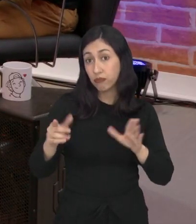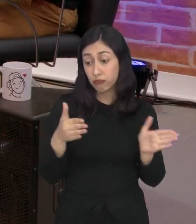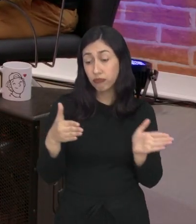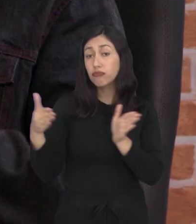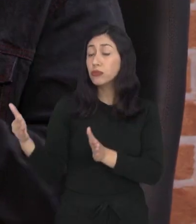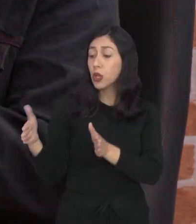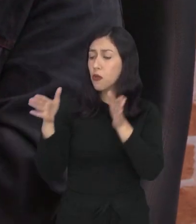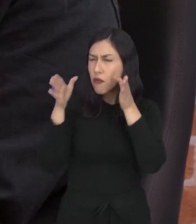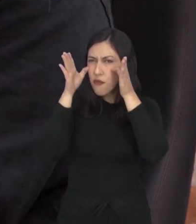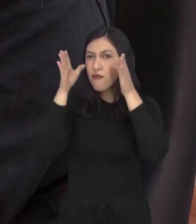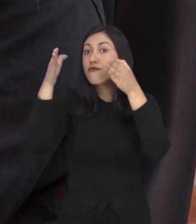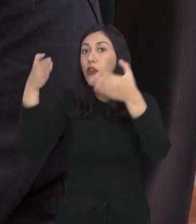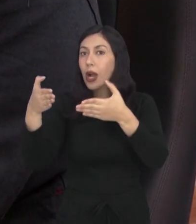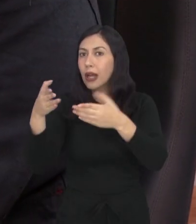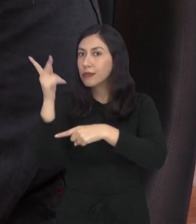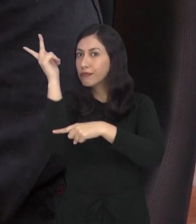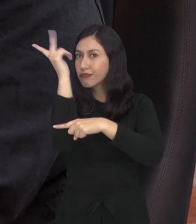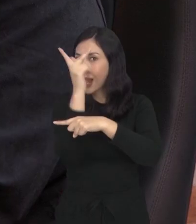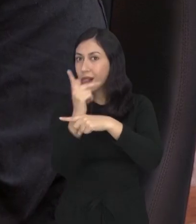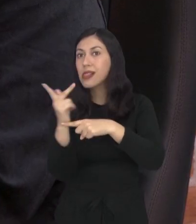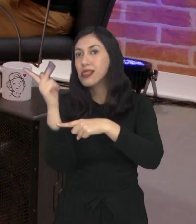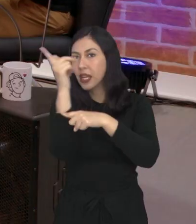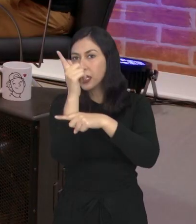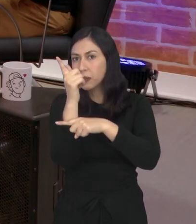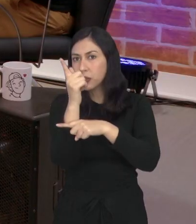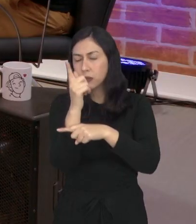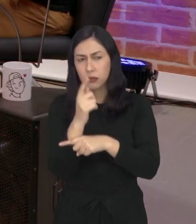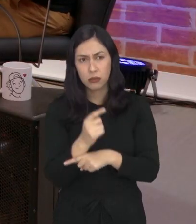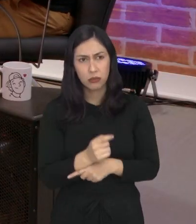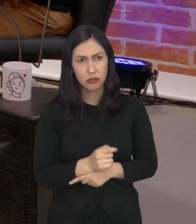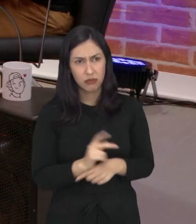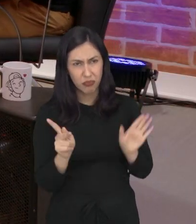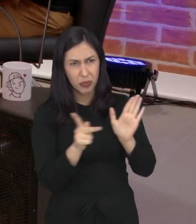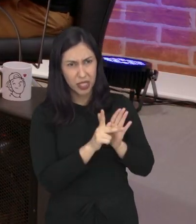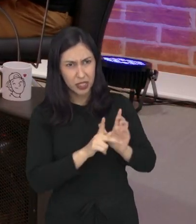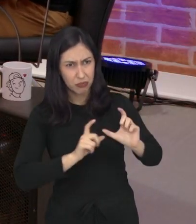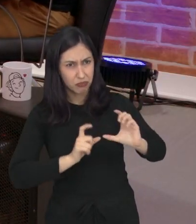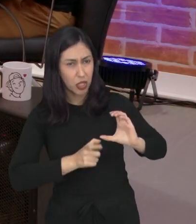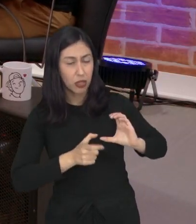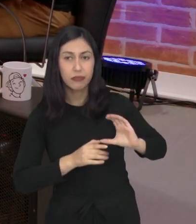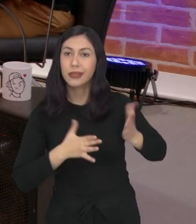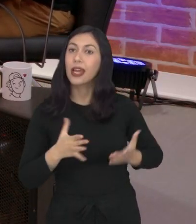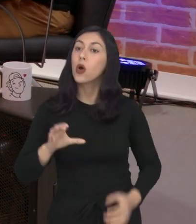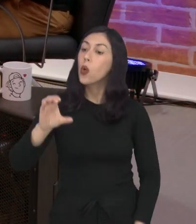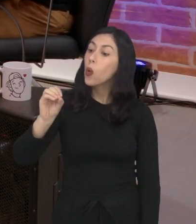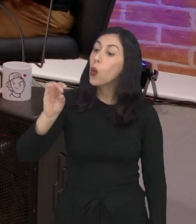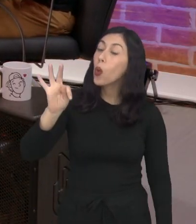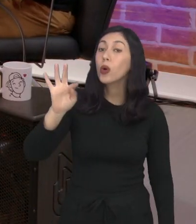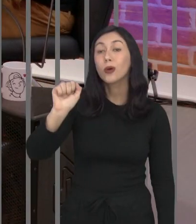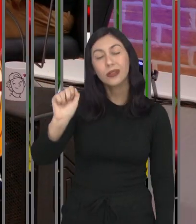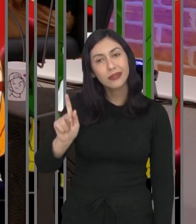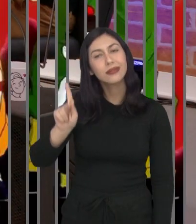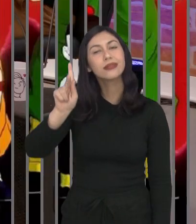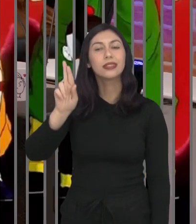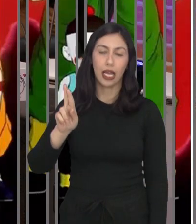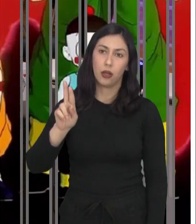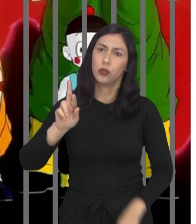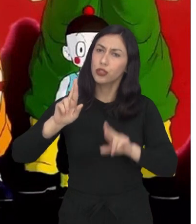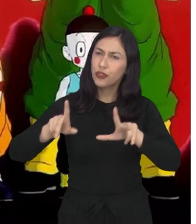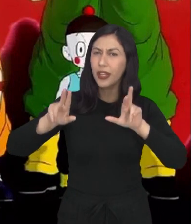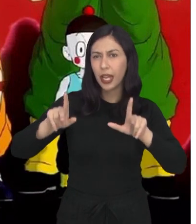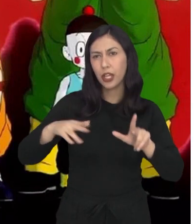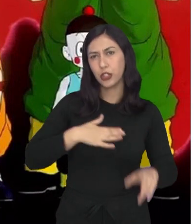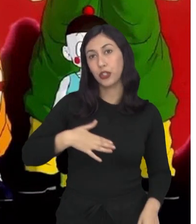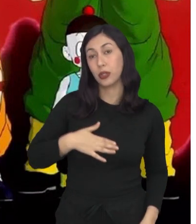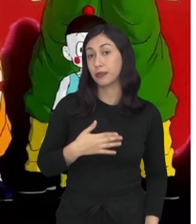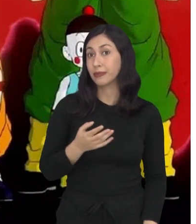Friends fica mais focado em coisas de anime. E é do mundo geek, o anime ou não? Ah, vamos colocar que sim. São os otakus da vida. Mas todo mundo... Mano, não tem quem não